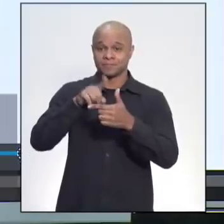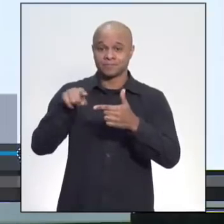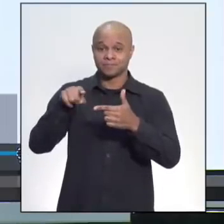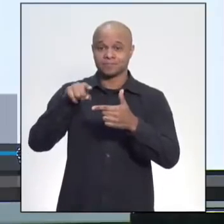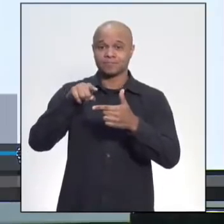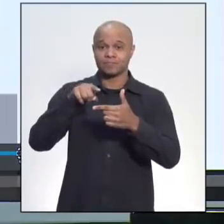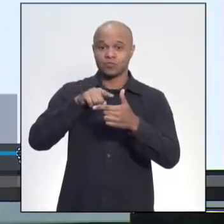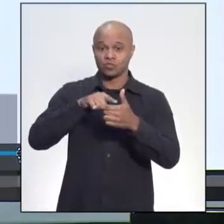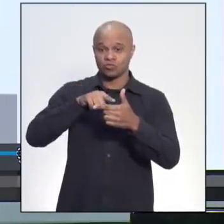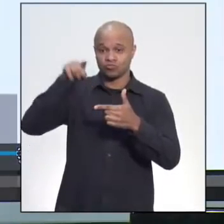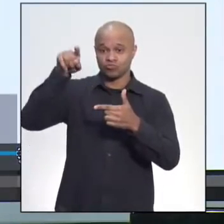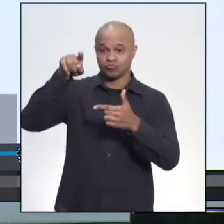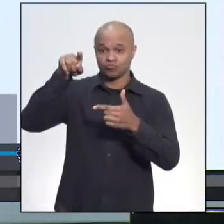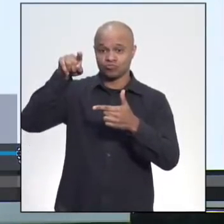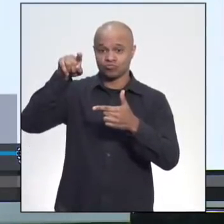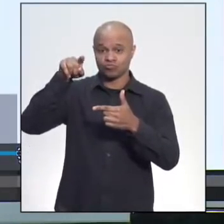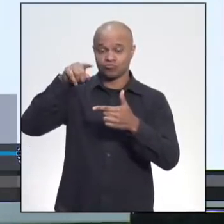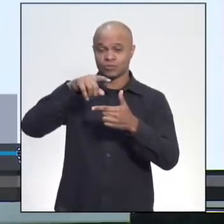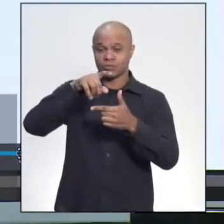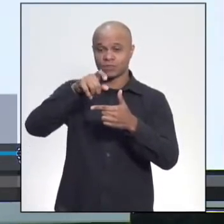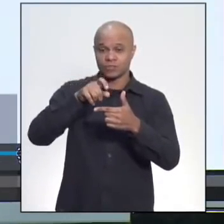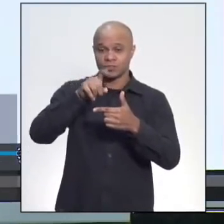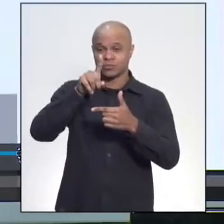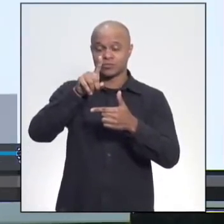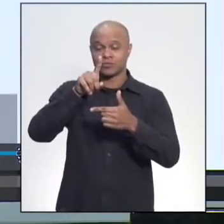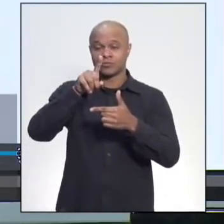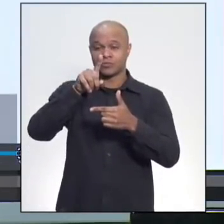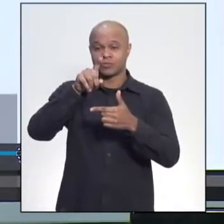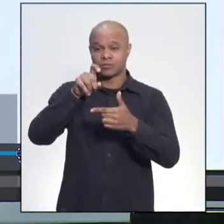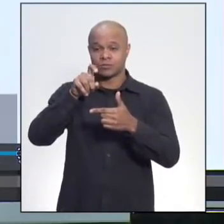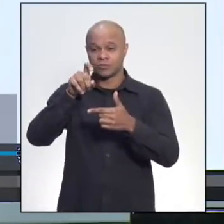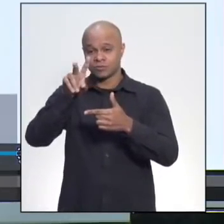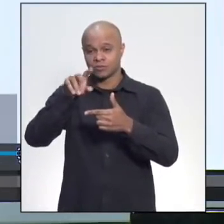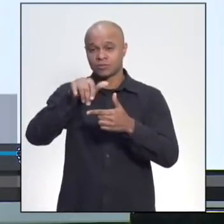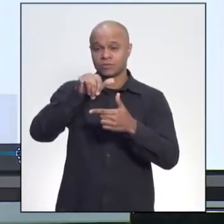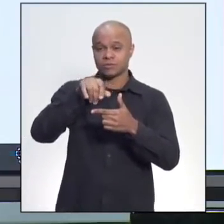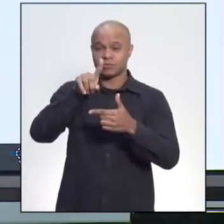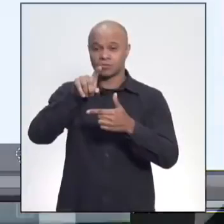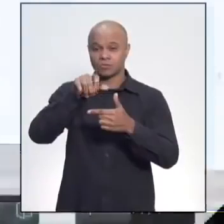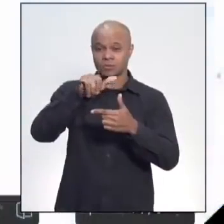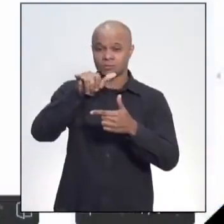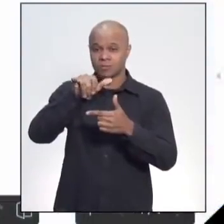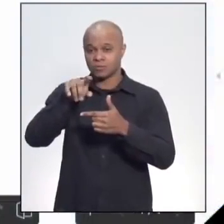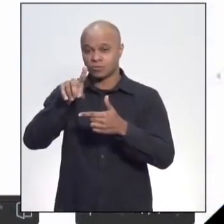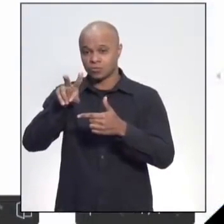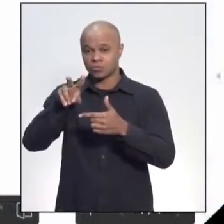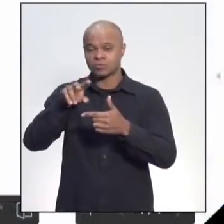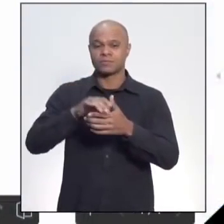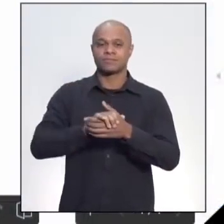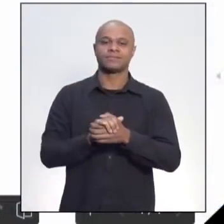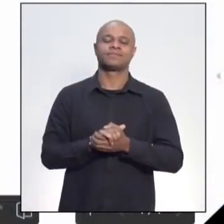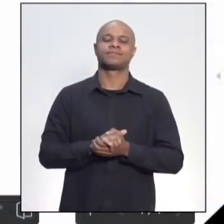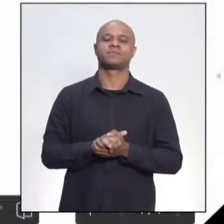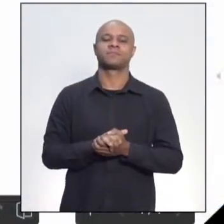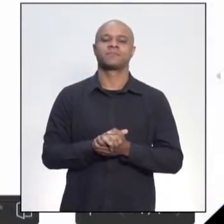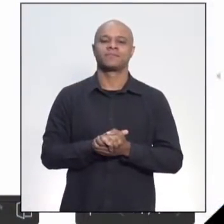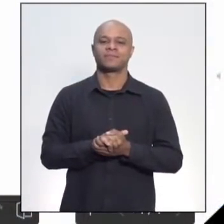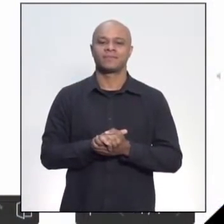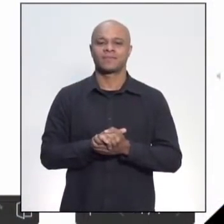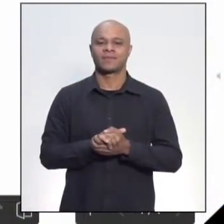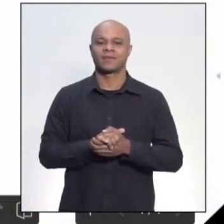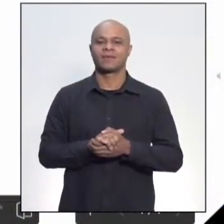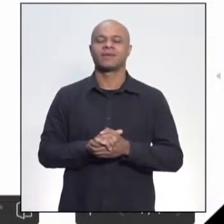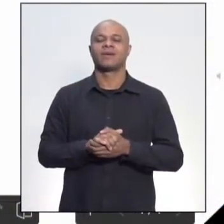que a gente tem lá x1, x2, y1 e y2. Então, meu primeiro ponto é o meu x1, meu